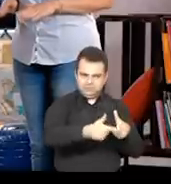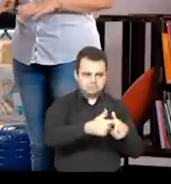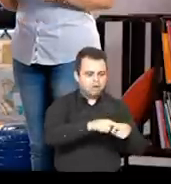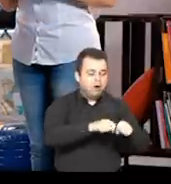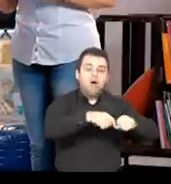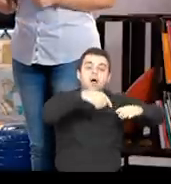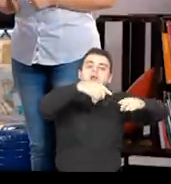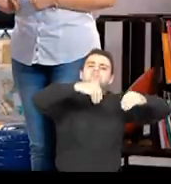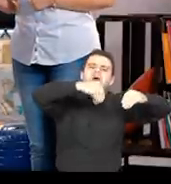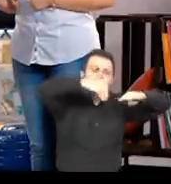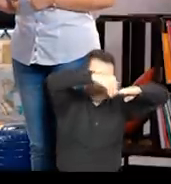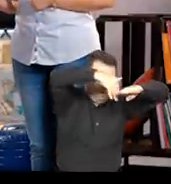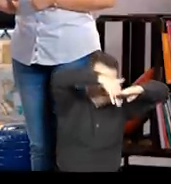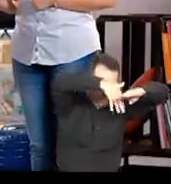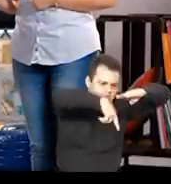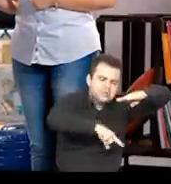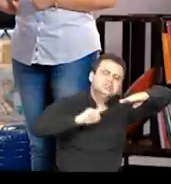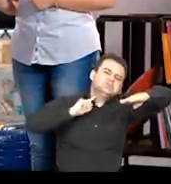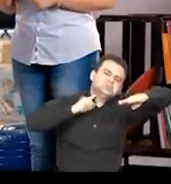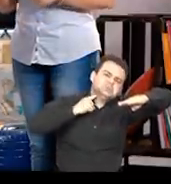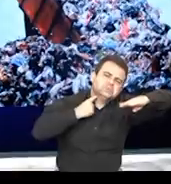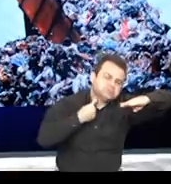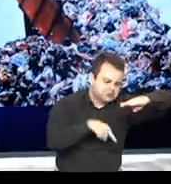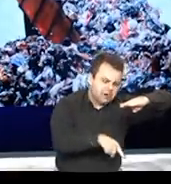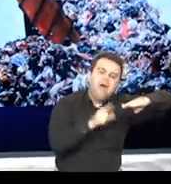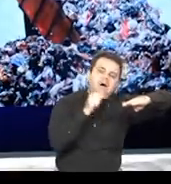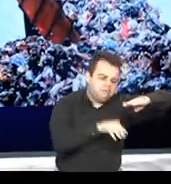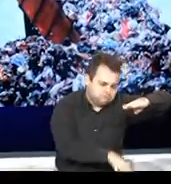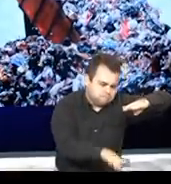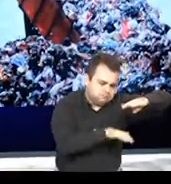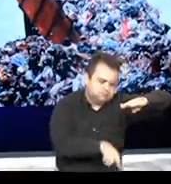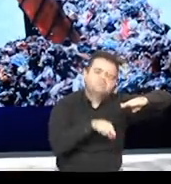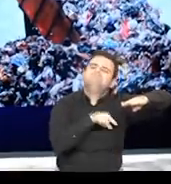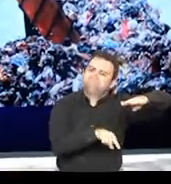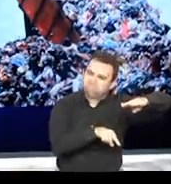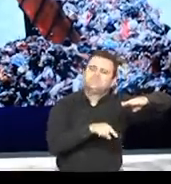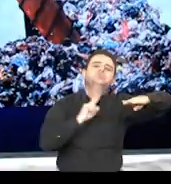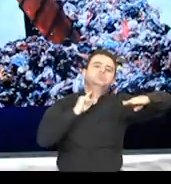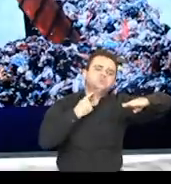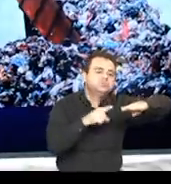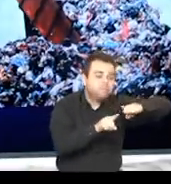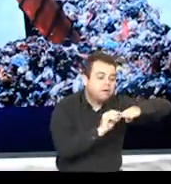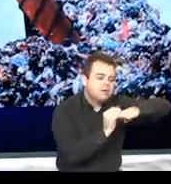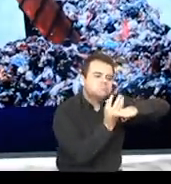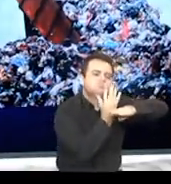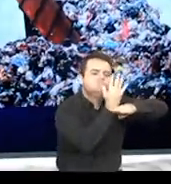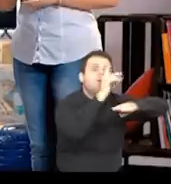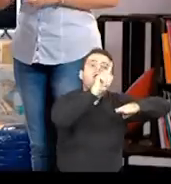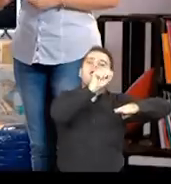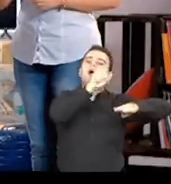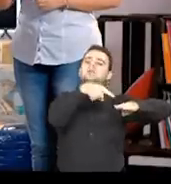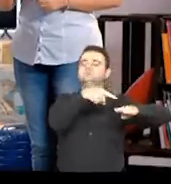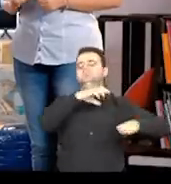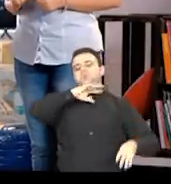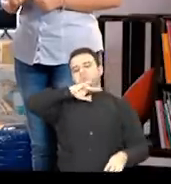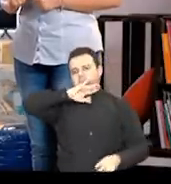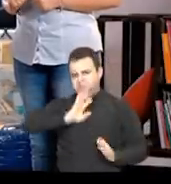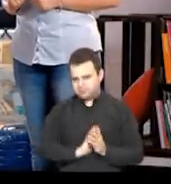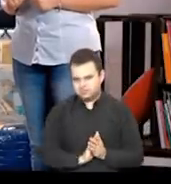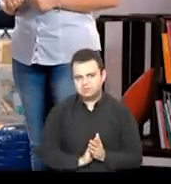o solo, contamina os lençóis freáticos, libera gases e tudo isso é muito ruim. Cerca